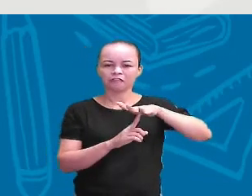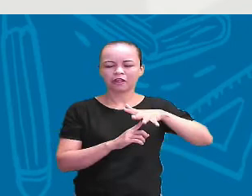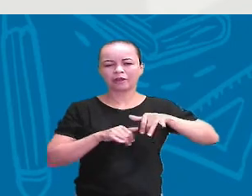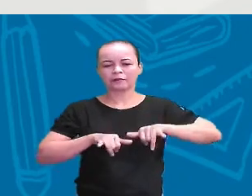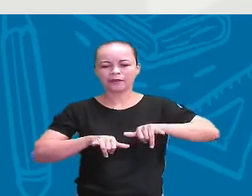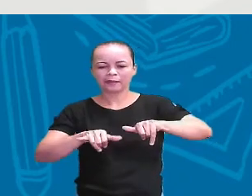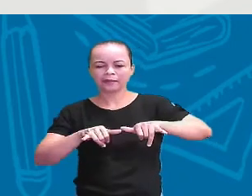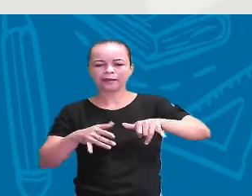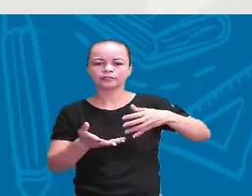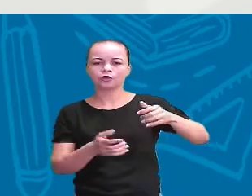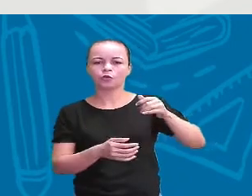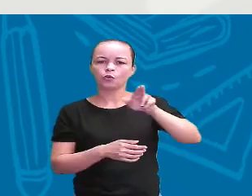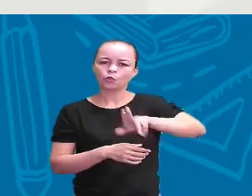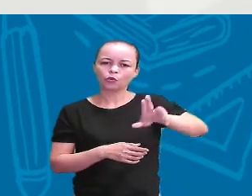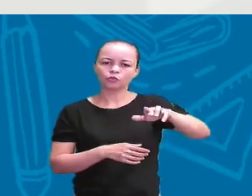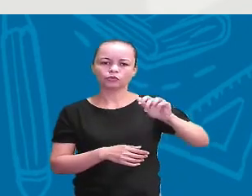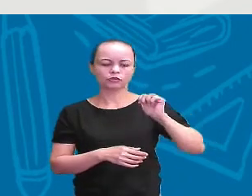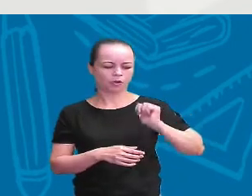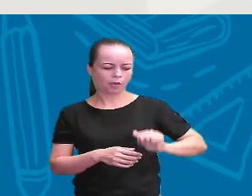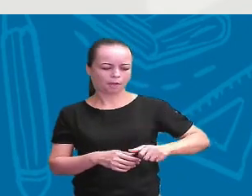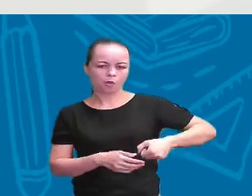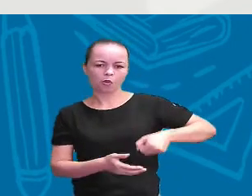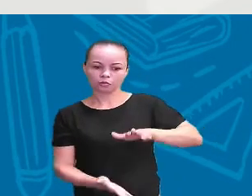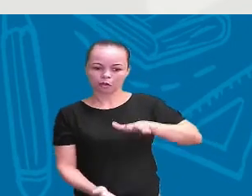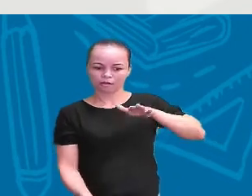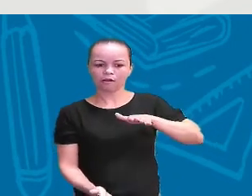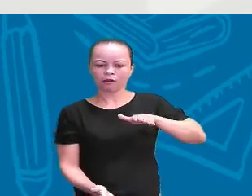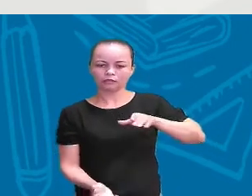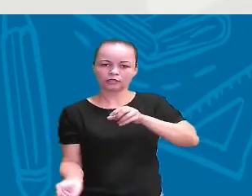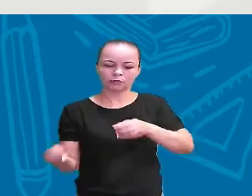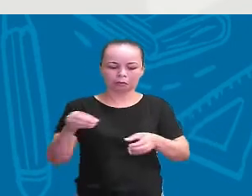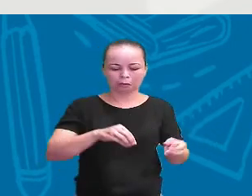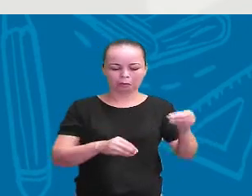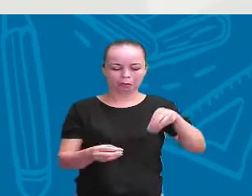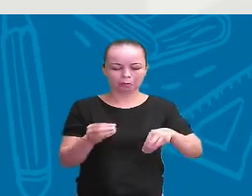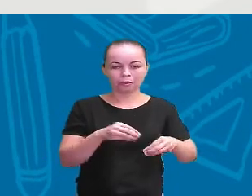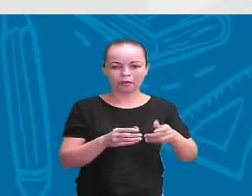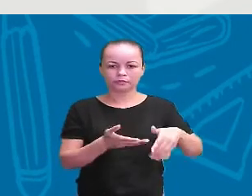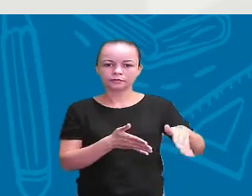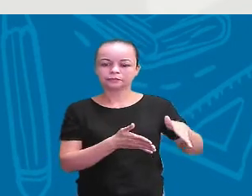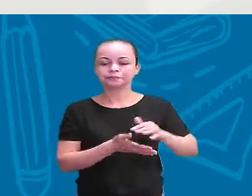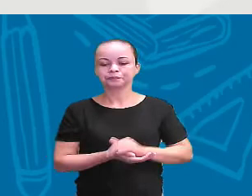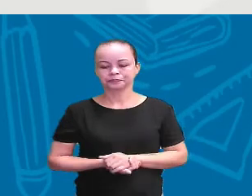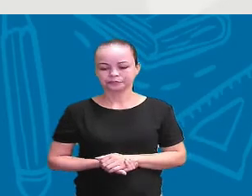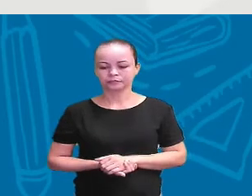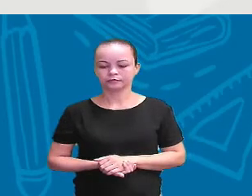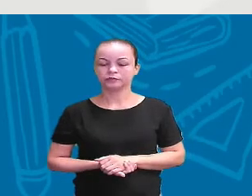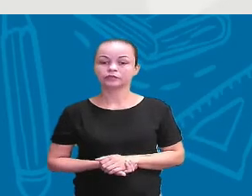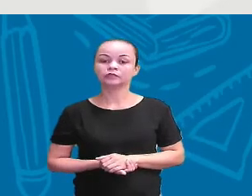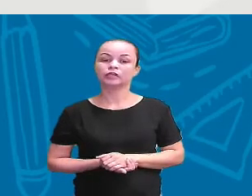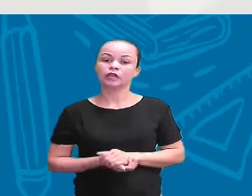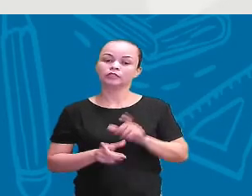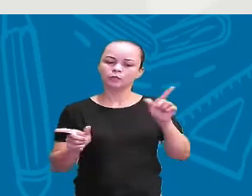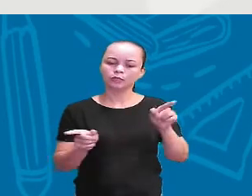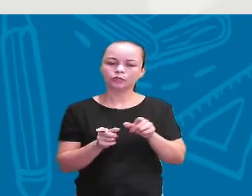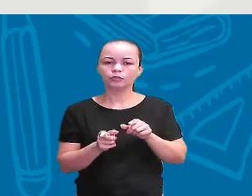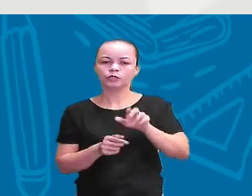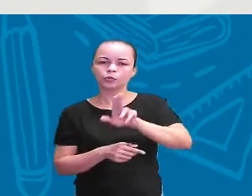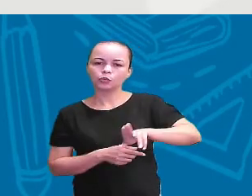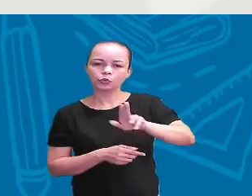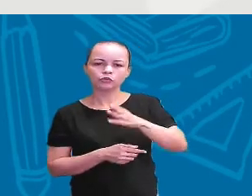grande, que é reutilizável. Vamos pensar nisso. Reduzir o consumo de carne bovina, certo? Aí,